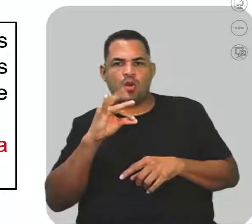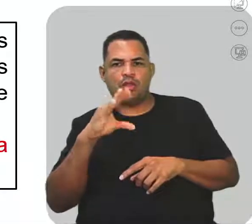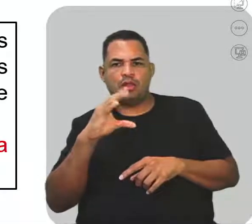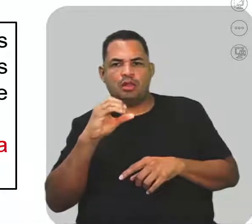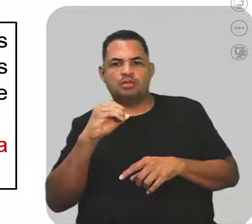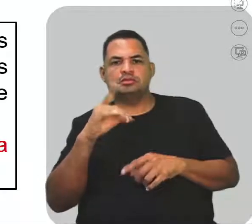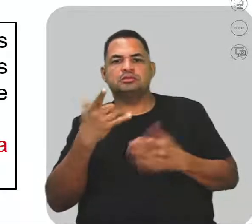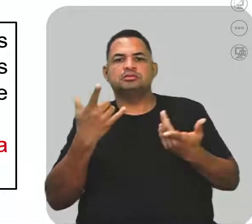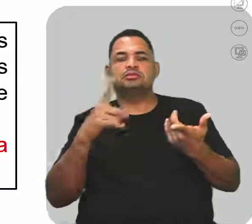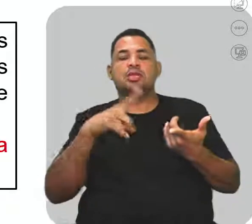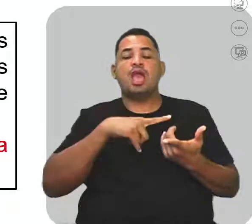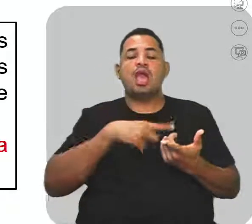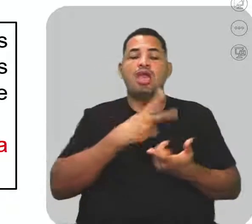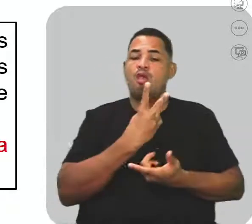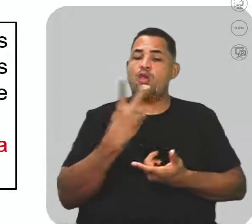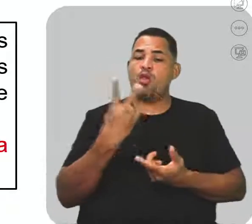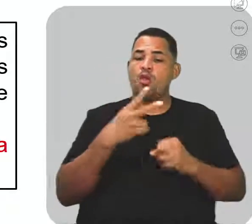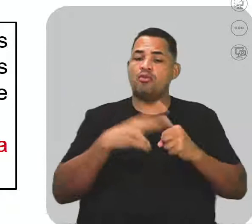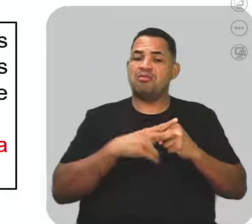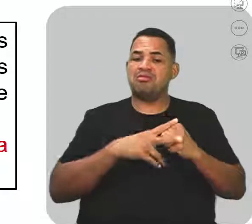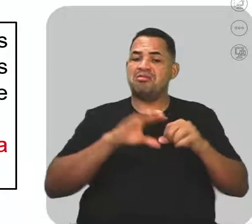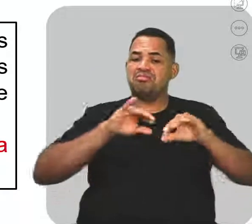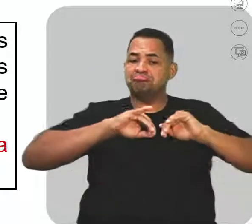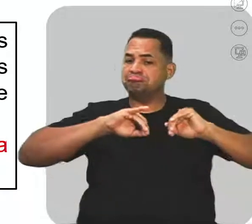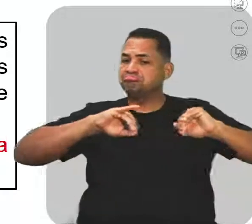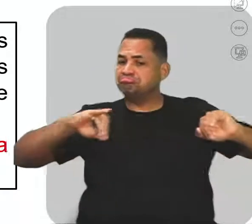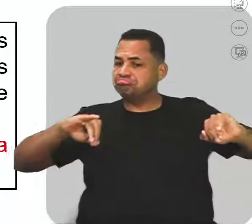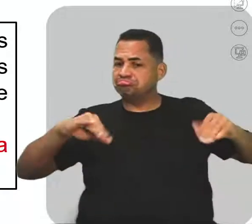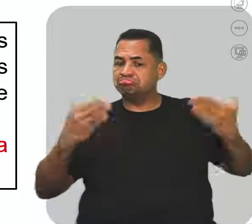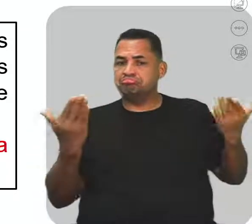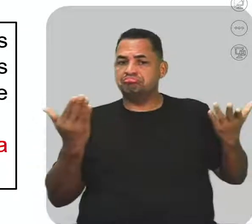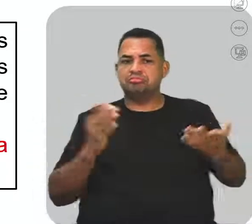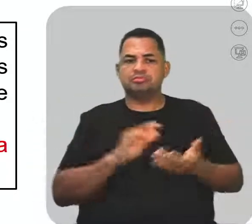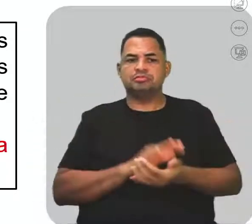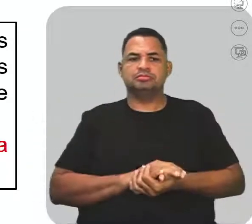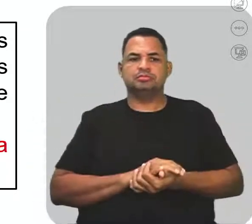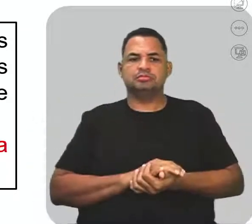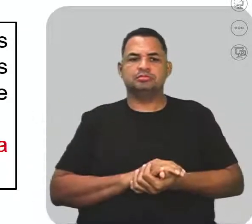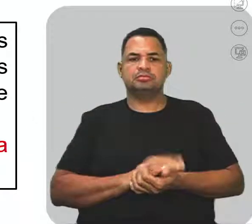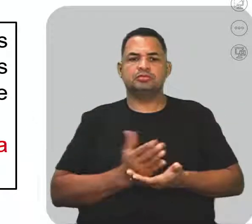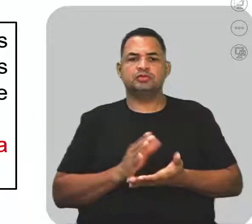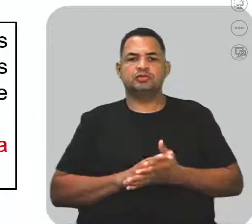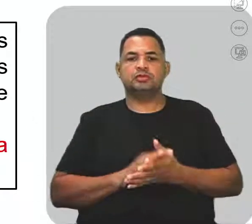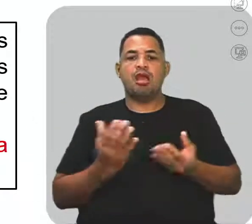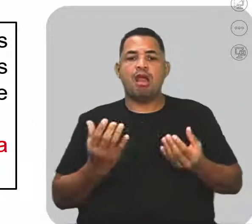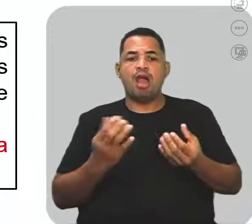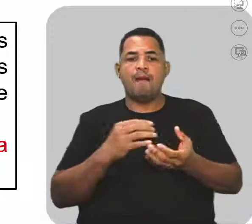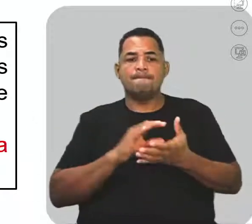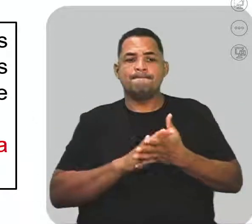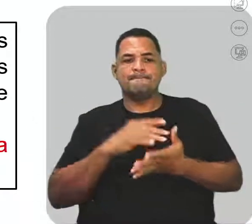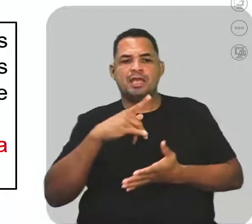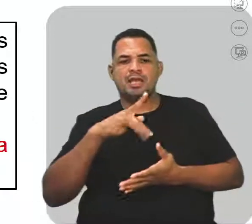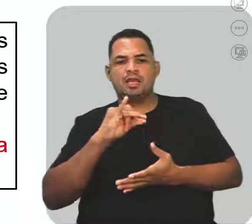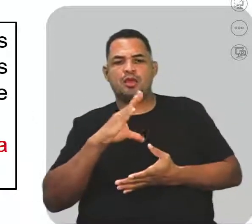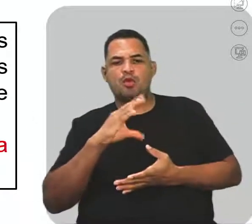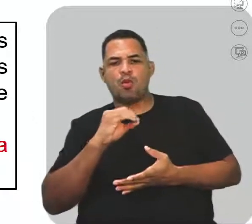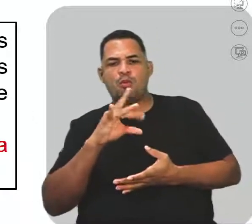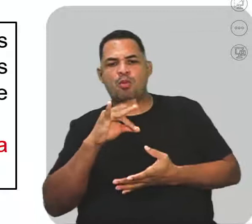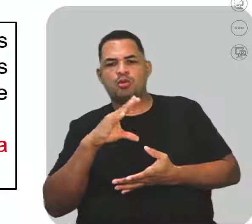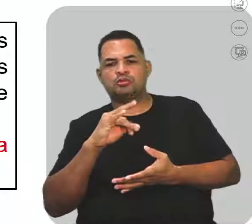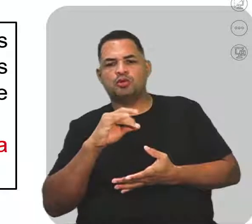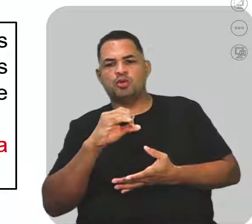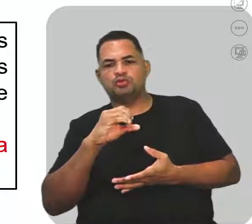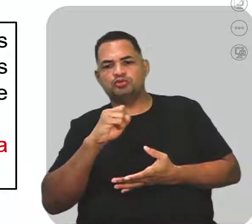né? Mas que são independentes. Período composto por subordinação.